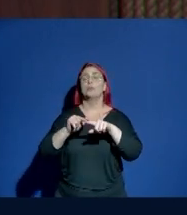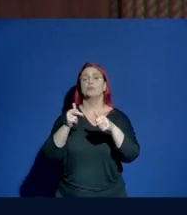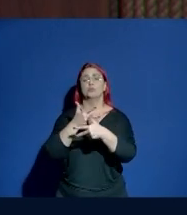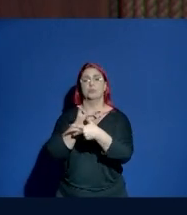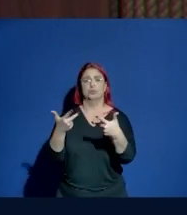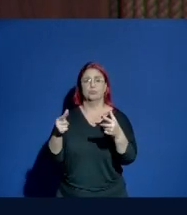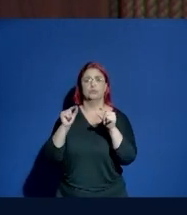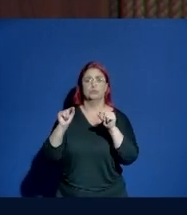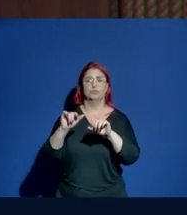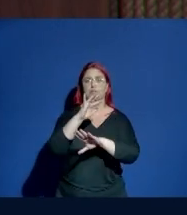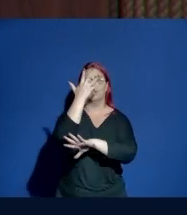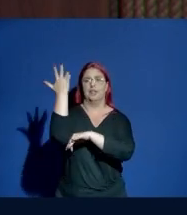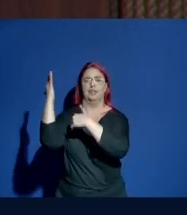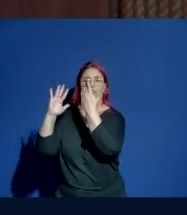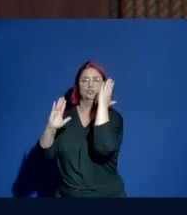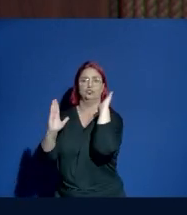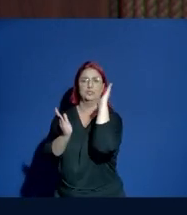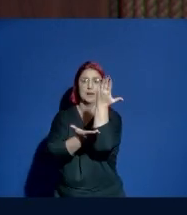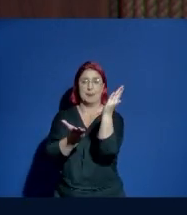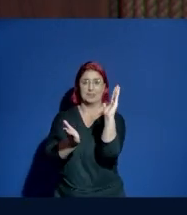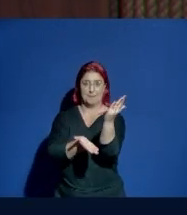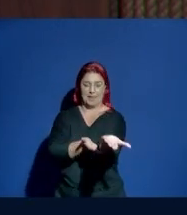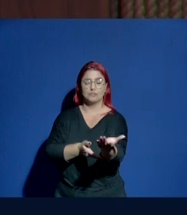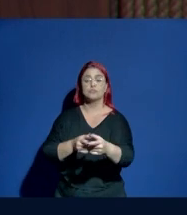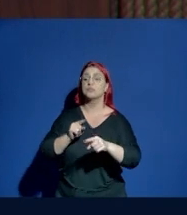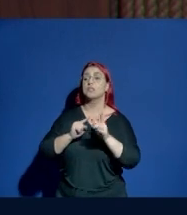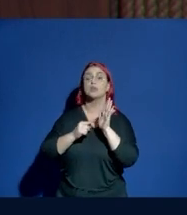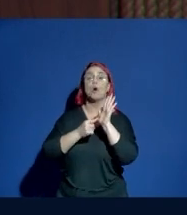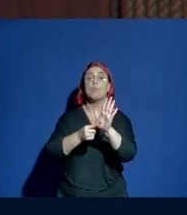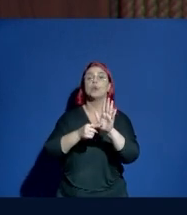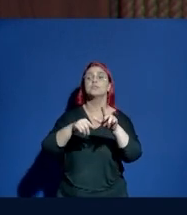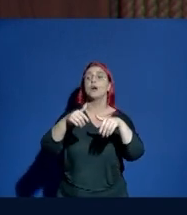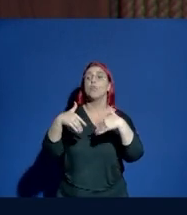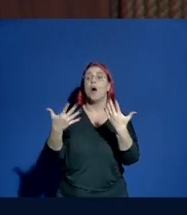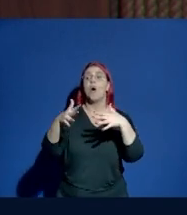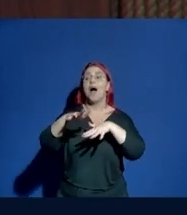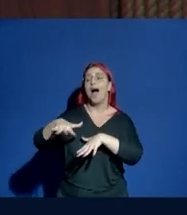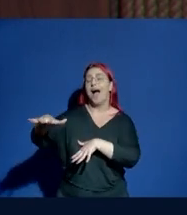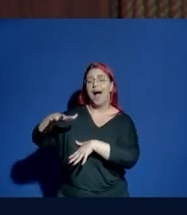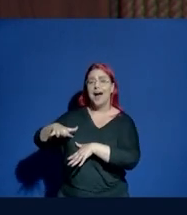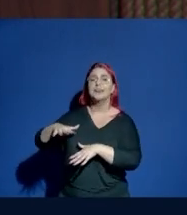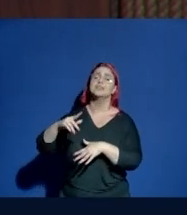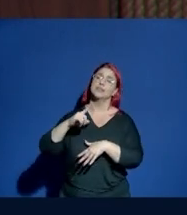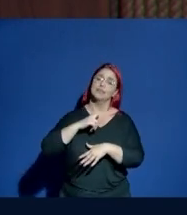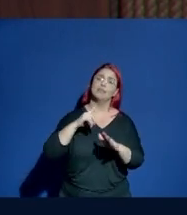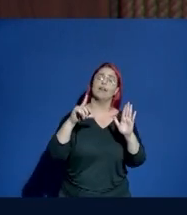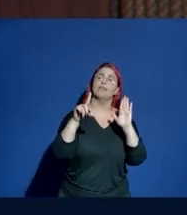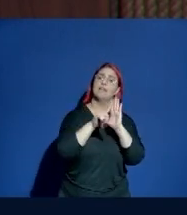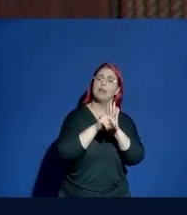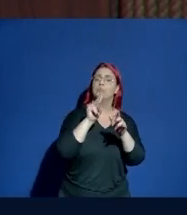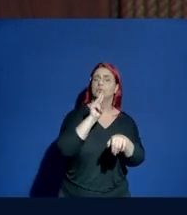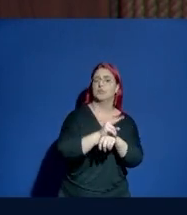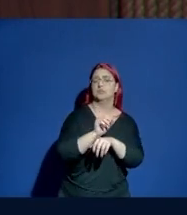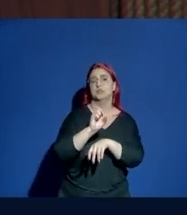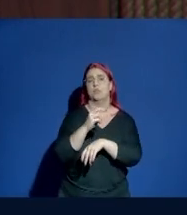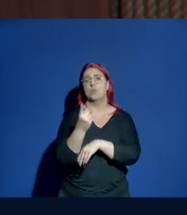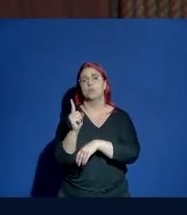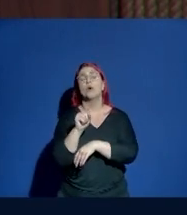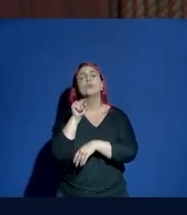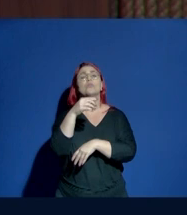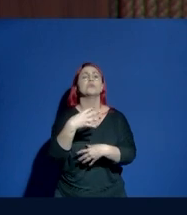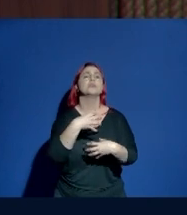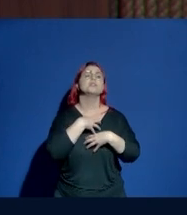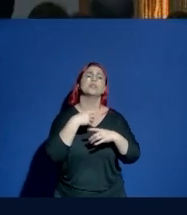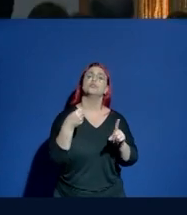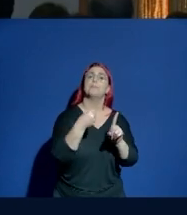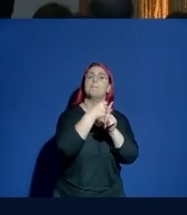de área de desmembramento num diferencia as áreas legais ou Ilegais como é que vocês venham o impacto disso para o agronegócio Brasileiro